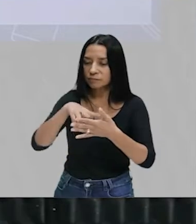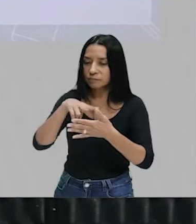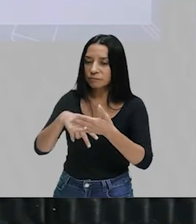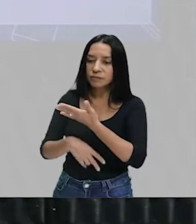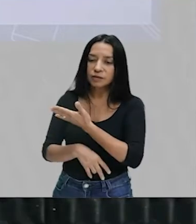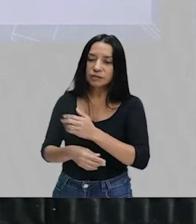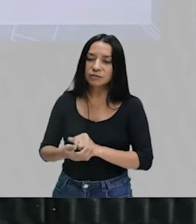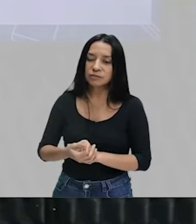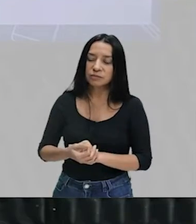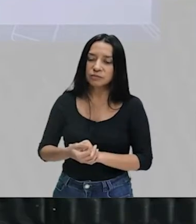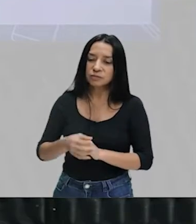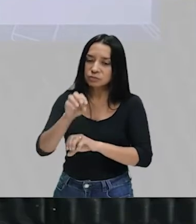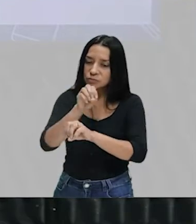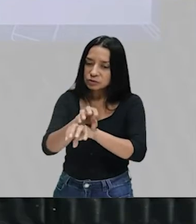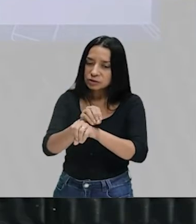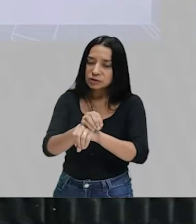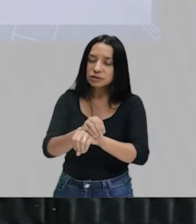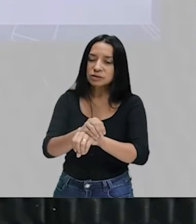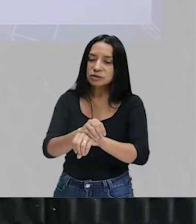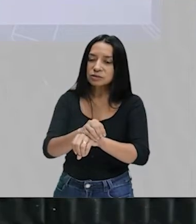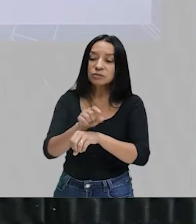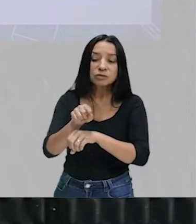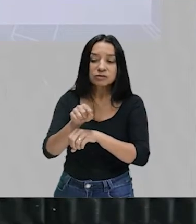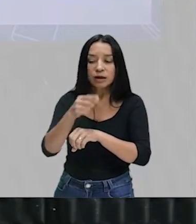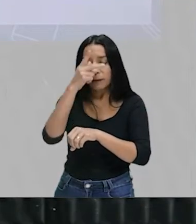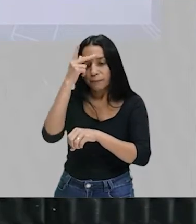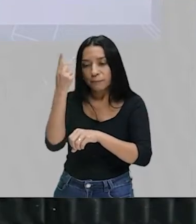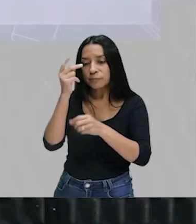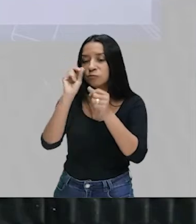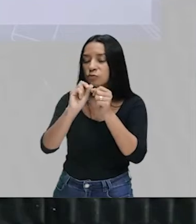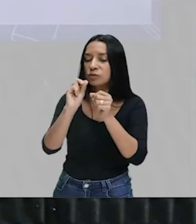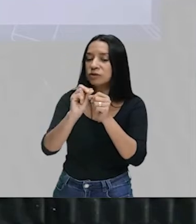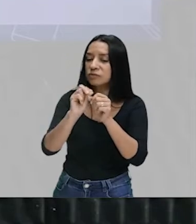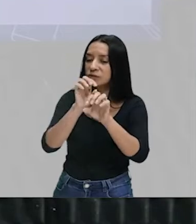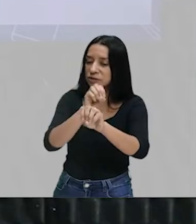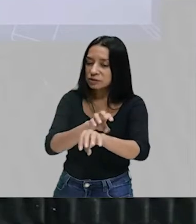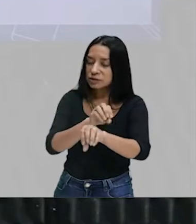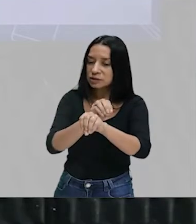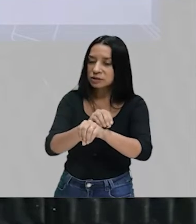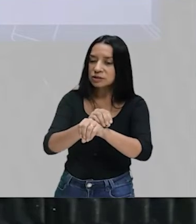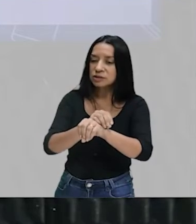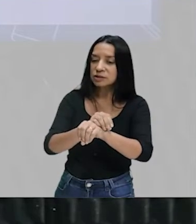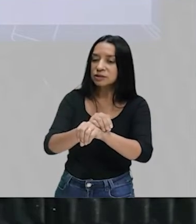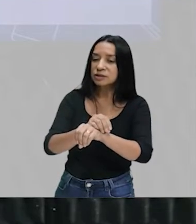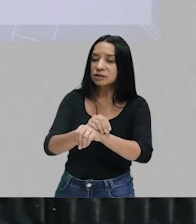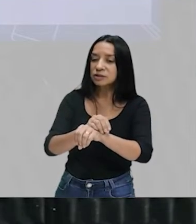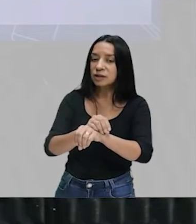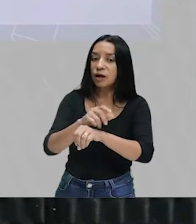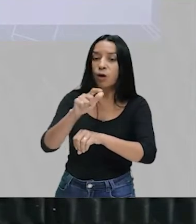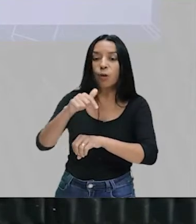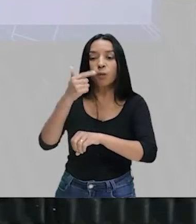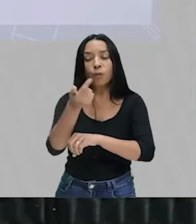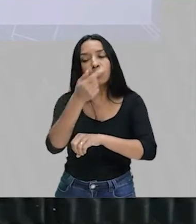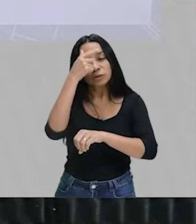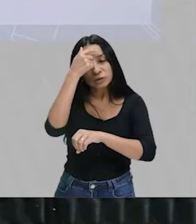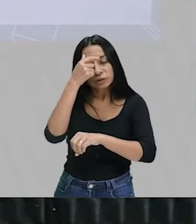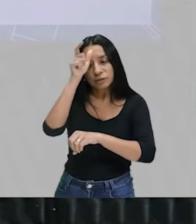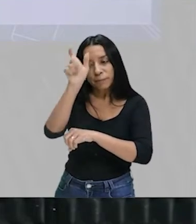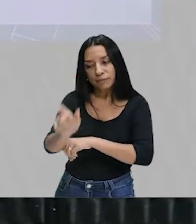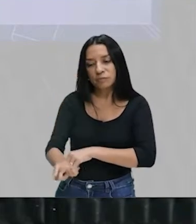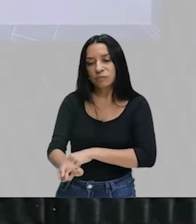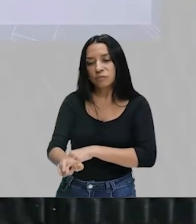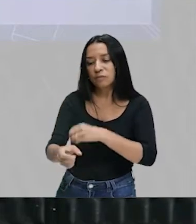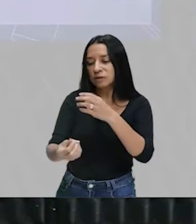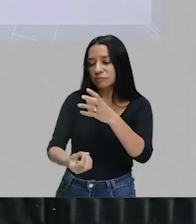formato de tutoriais e nos quais o produtor de conteúdo ensina a sua audiência a criar algo